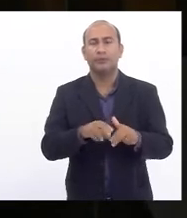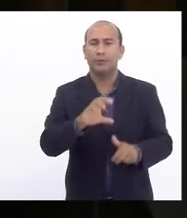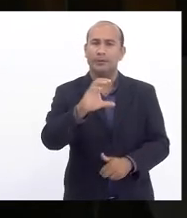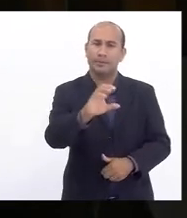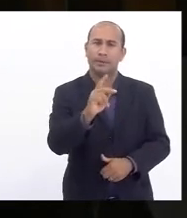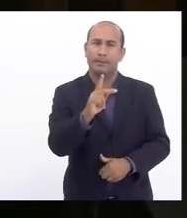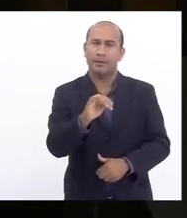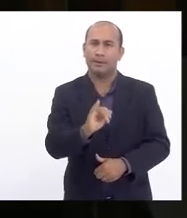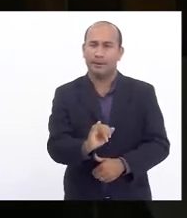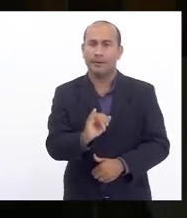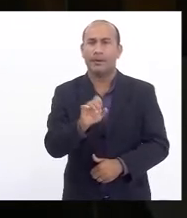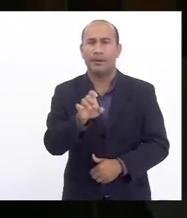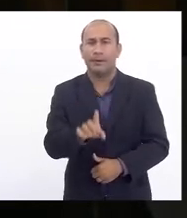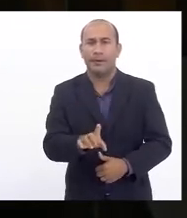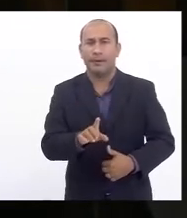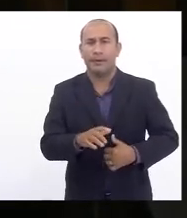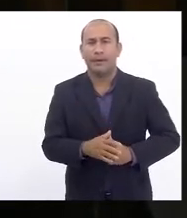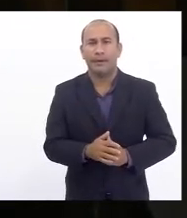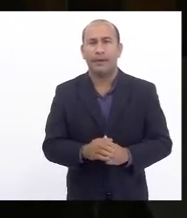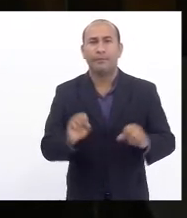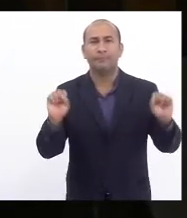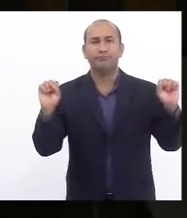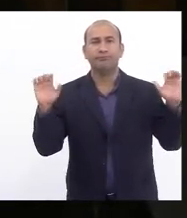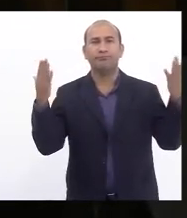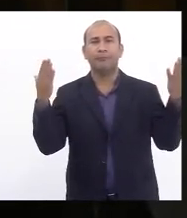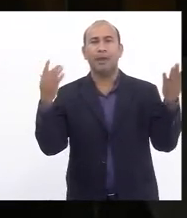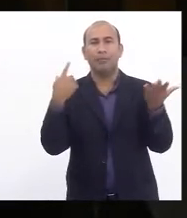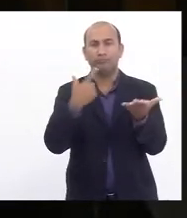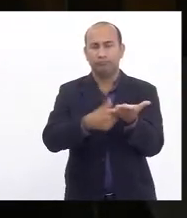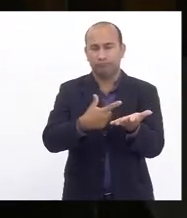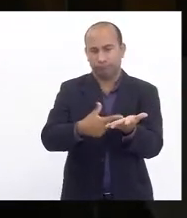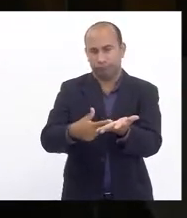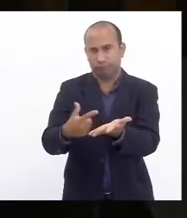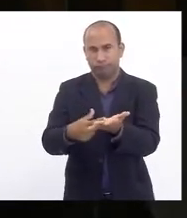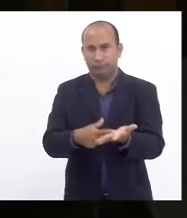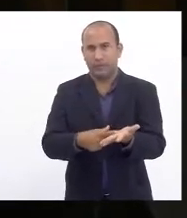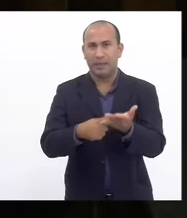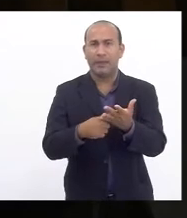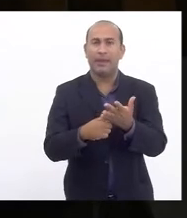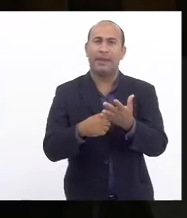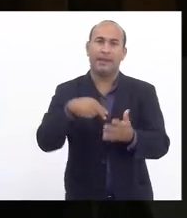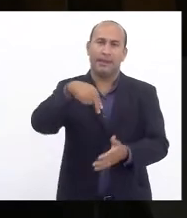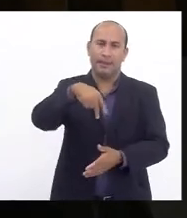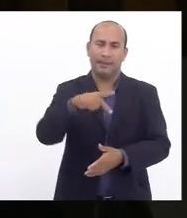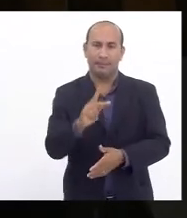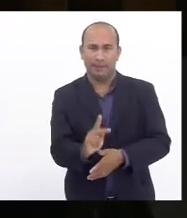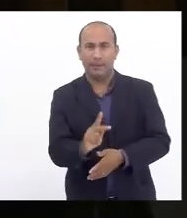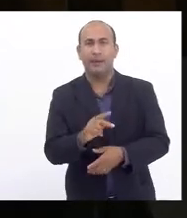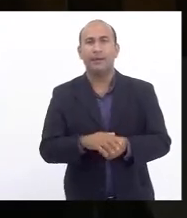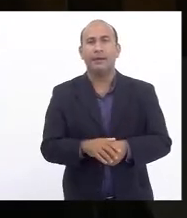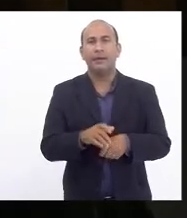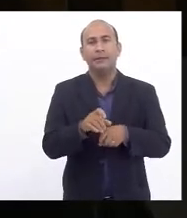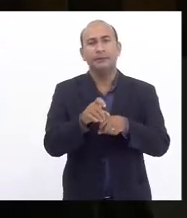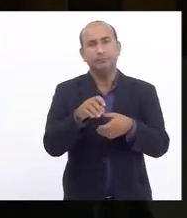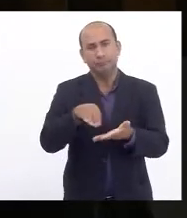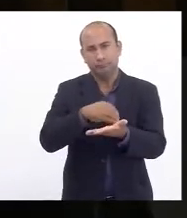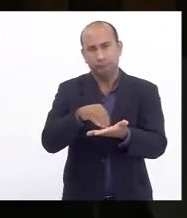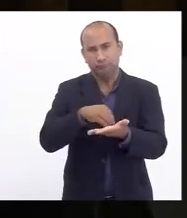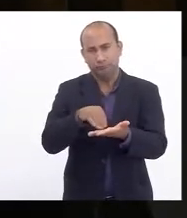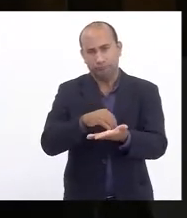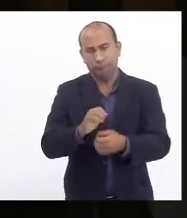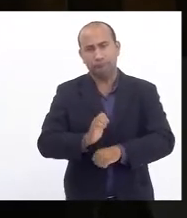foi é a celebração do acordo entre a EDP EA Secretaria de Estado de Fazenda para